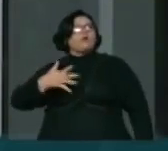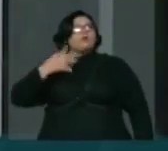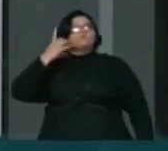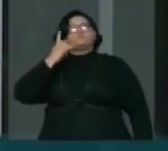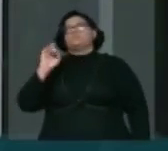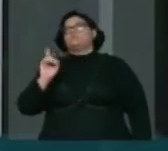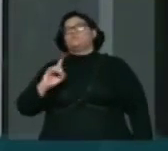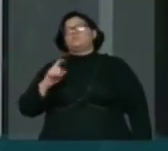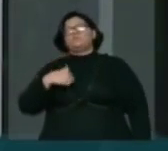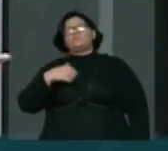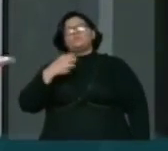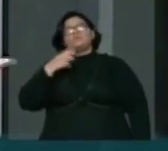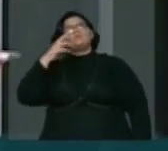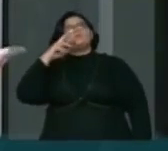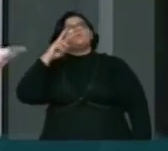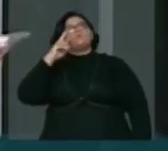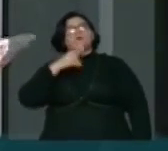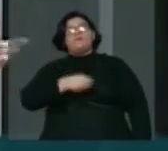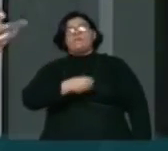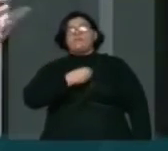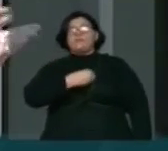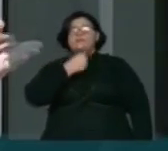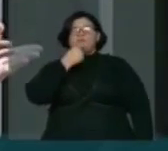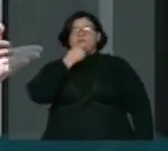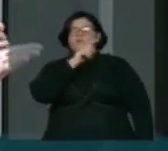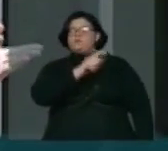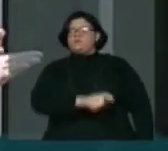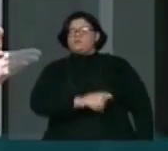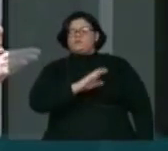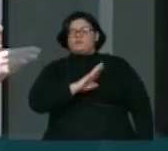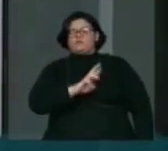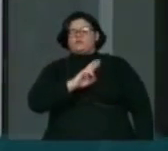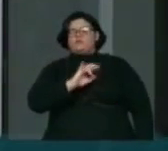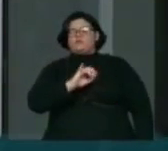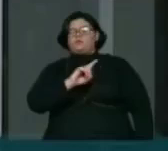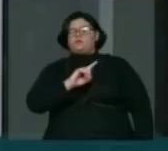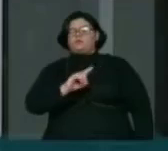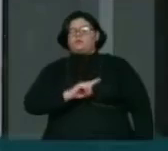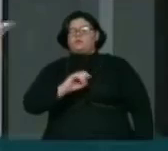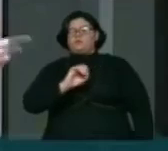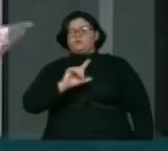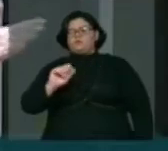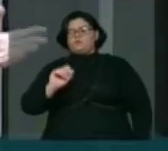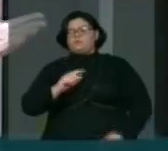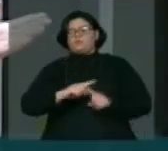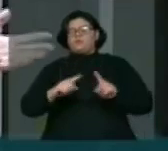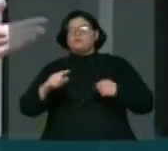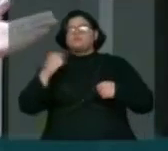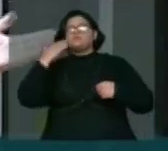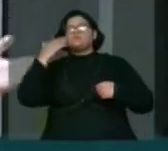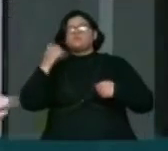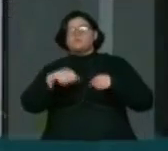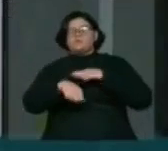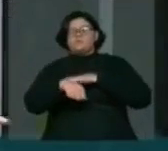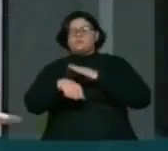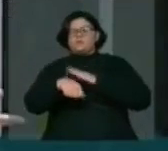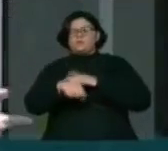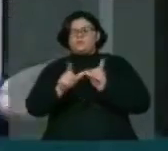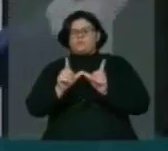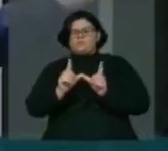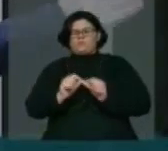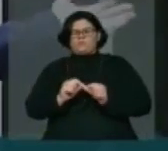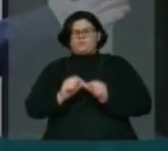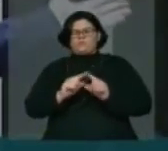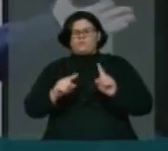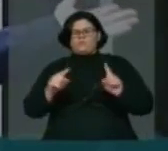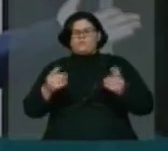da história. Mas eu vejo que o tempo é muito curto para fazer isso, então eu gostaria de saber, Vossa Excelência, como é que fica.